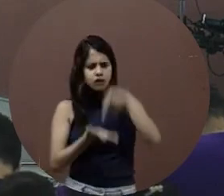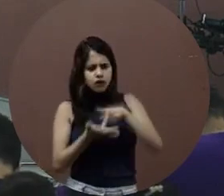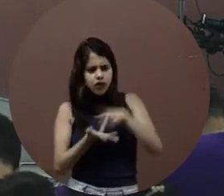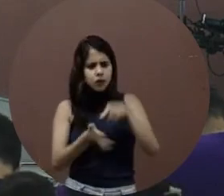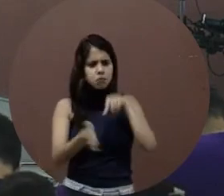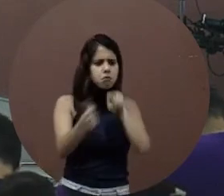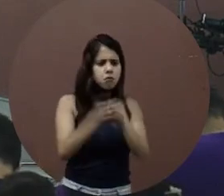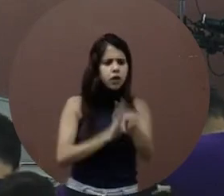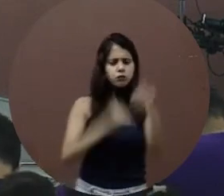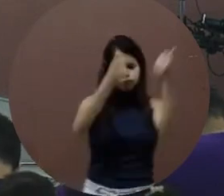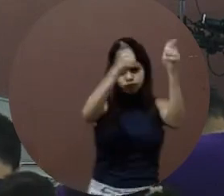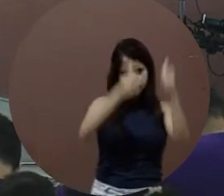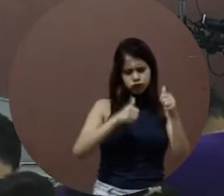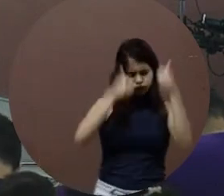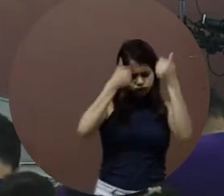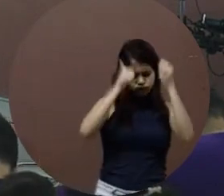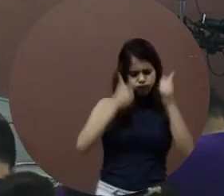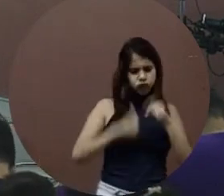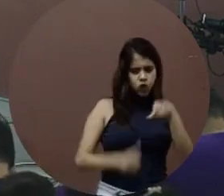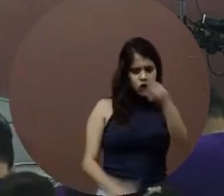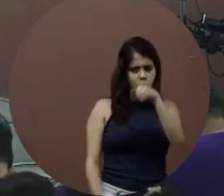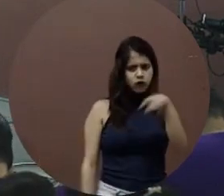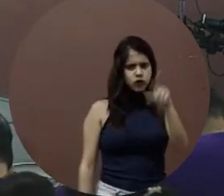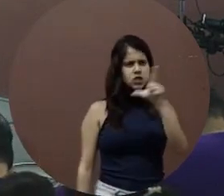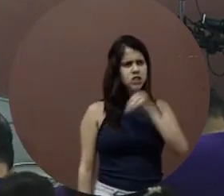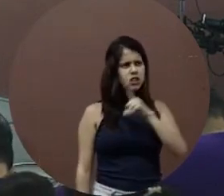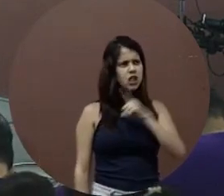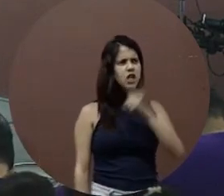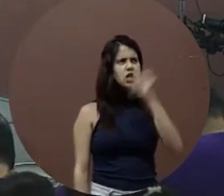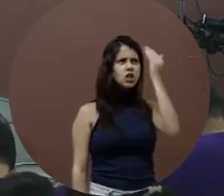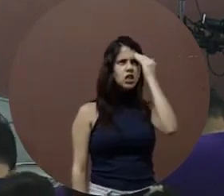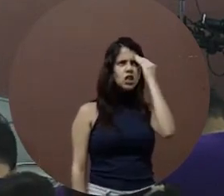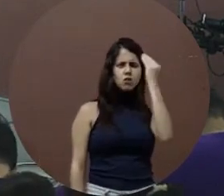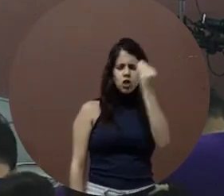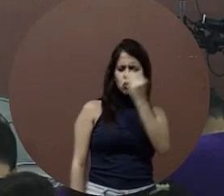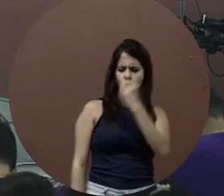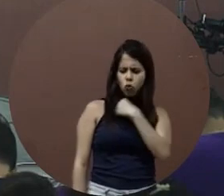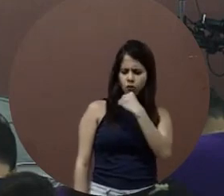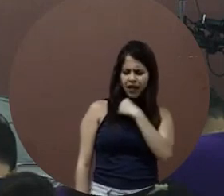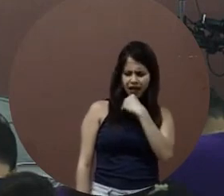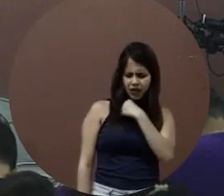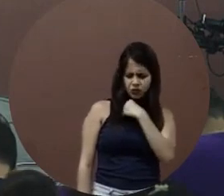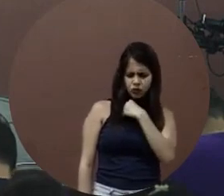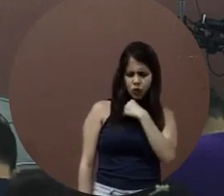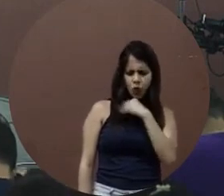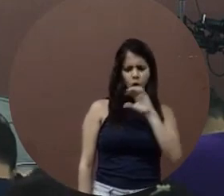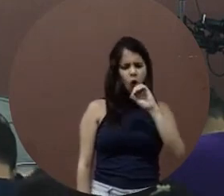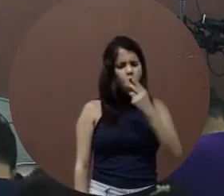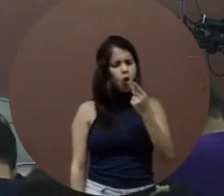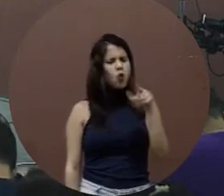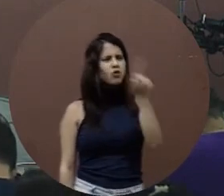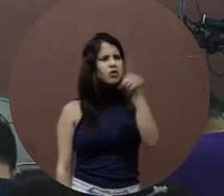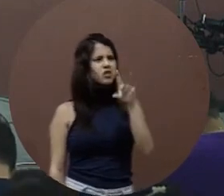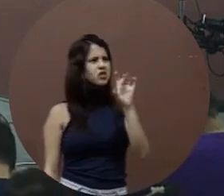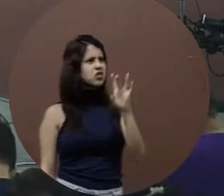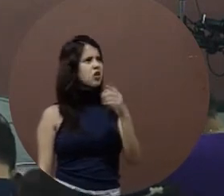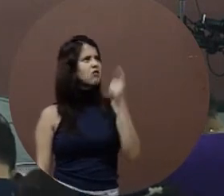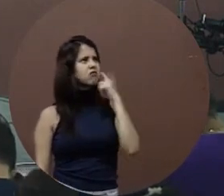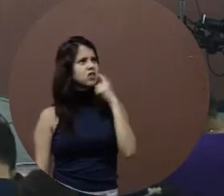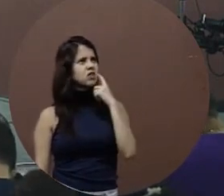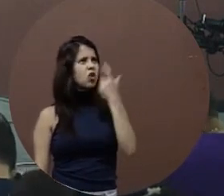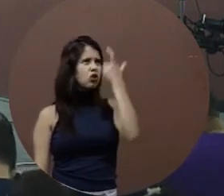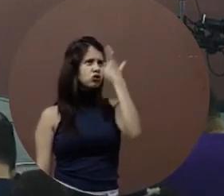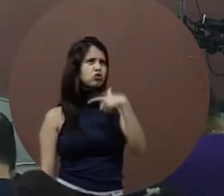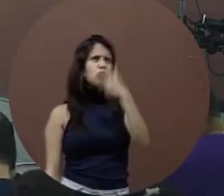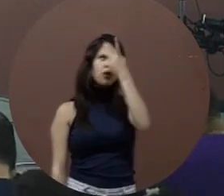hoje tem percepção maior dos seus pecados do que você tinha ontem? Ou para você está na mesma? Não, eu continuo sendo